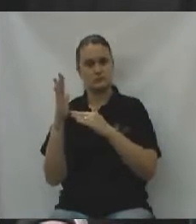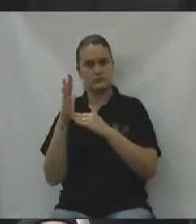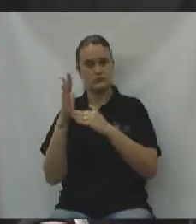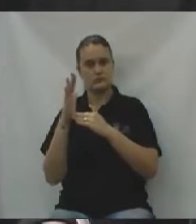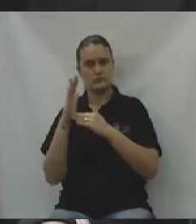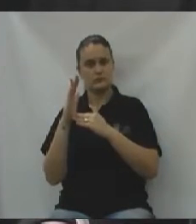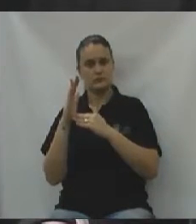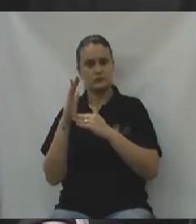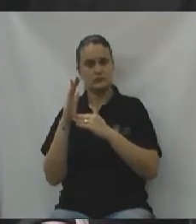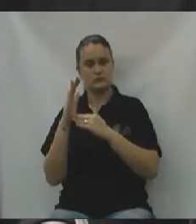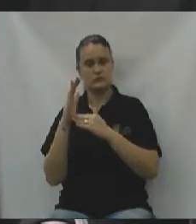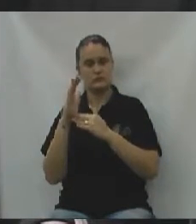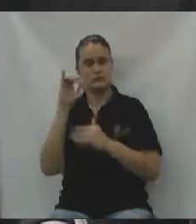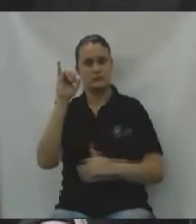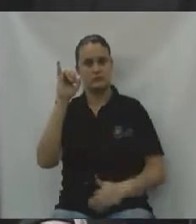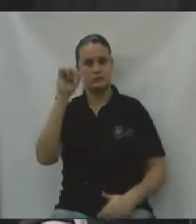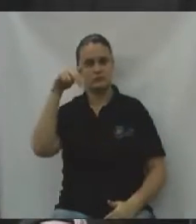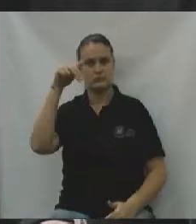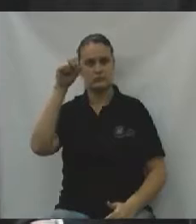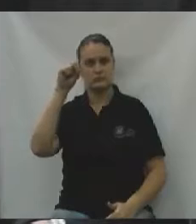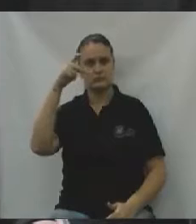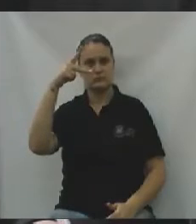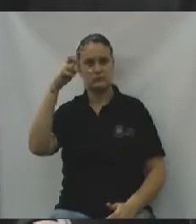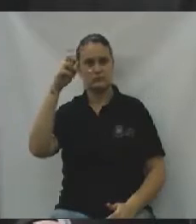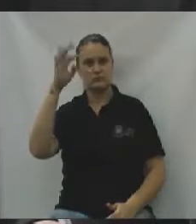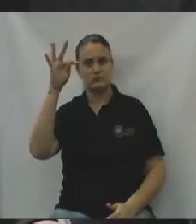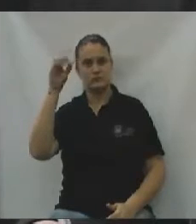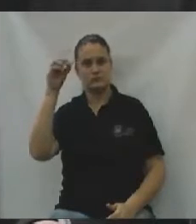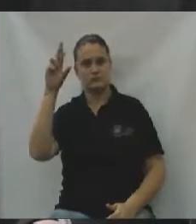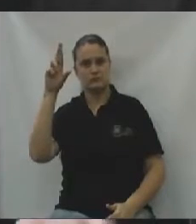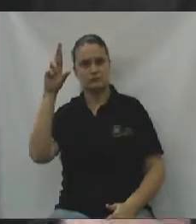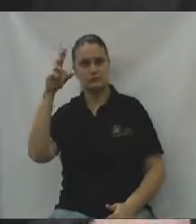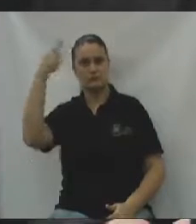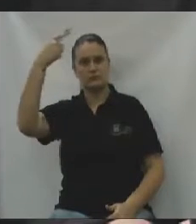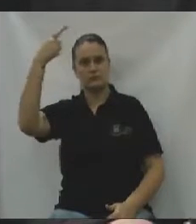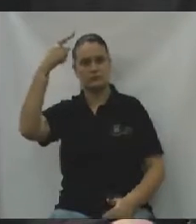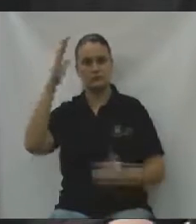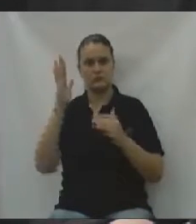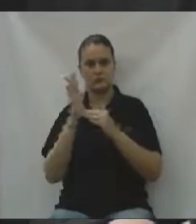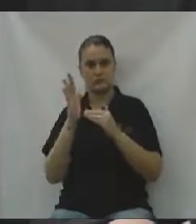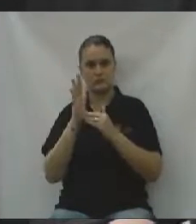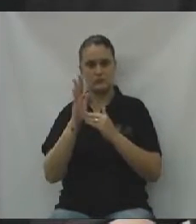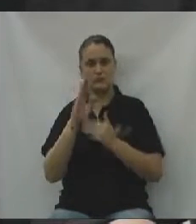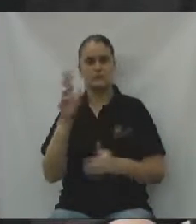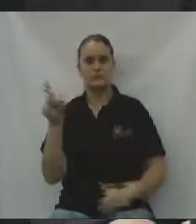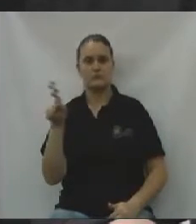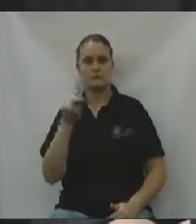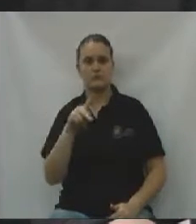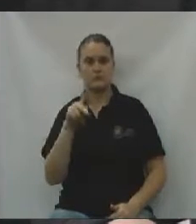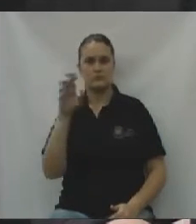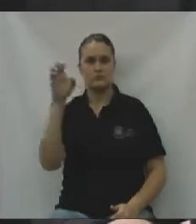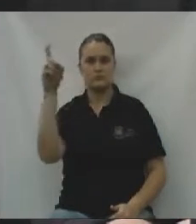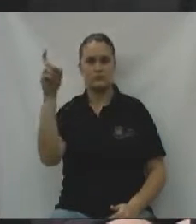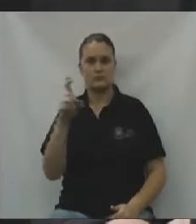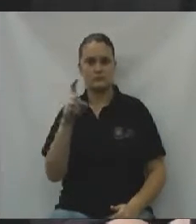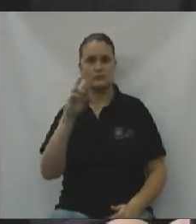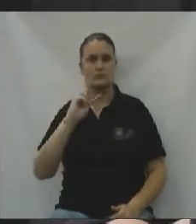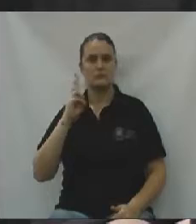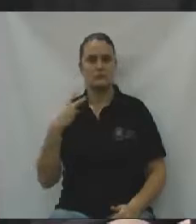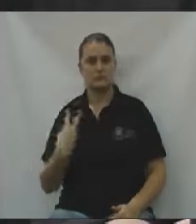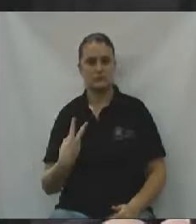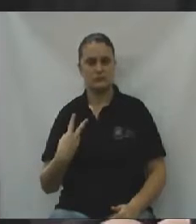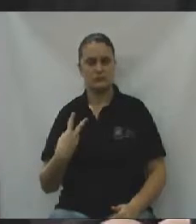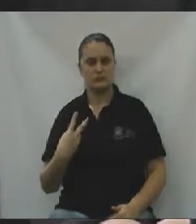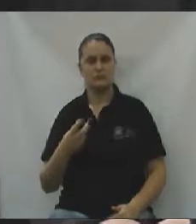último inspetor e o primeiro chefe foi o nosso professor e ex-vereador,